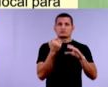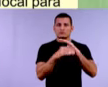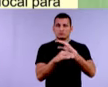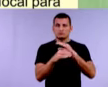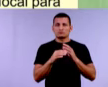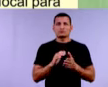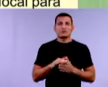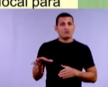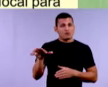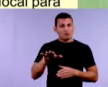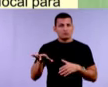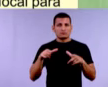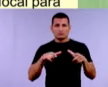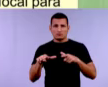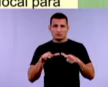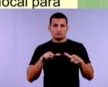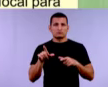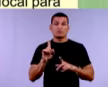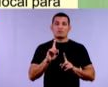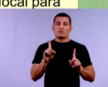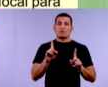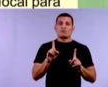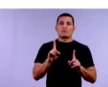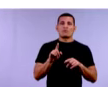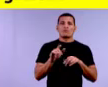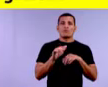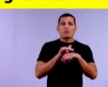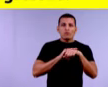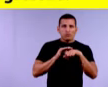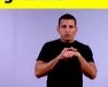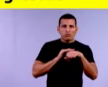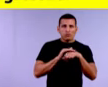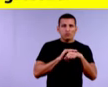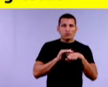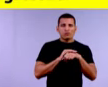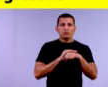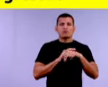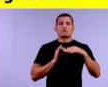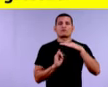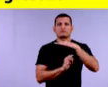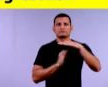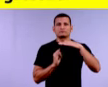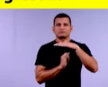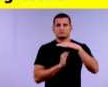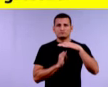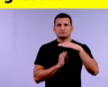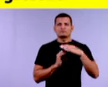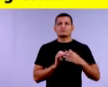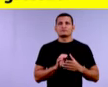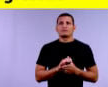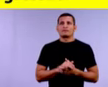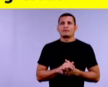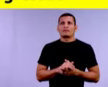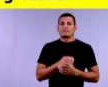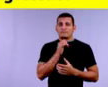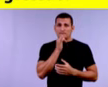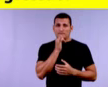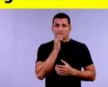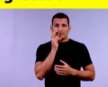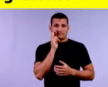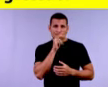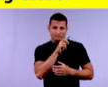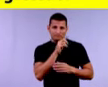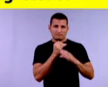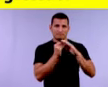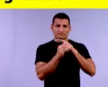não é local para conversas informais. Isso é muito importante. Por exemplo, olha esse e-mail aqui, que